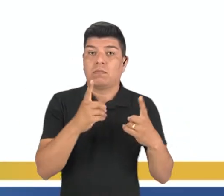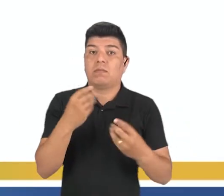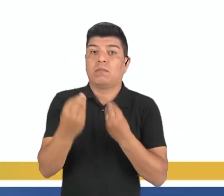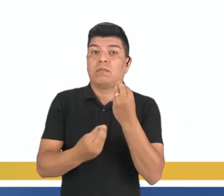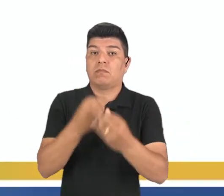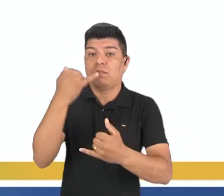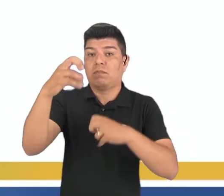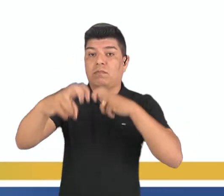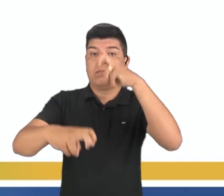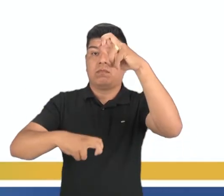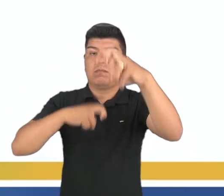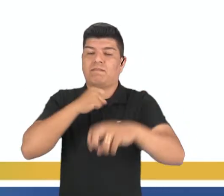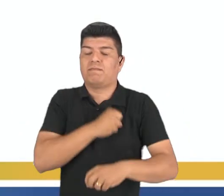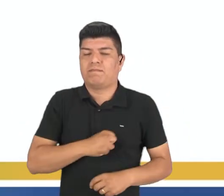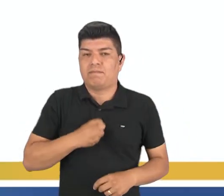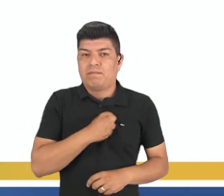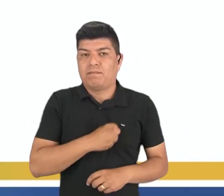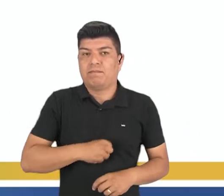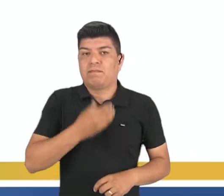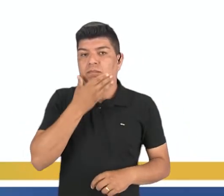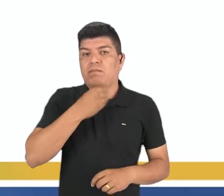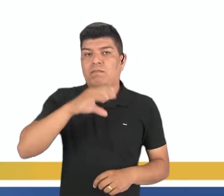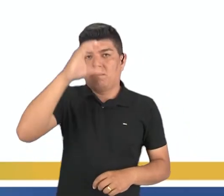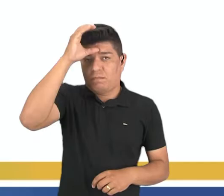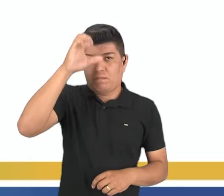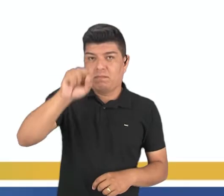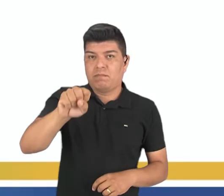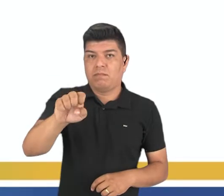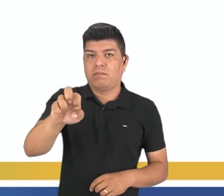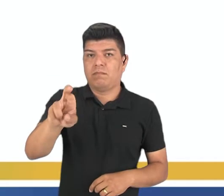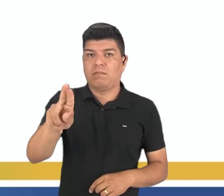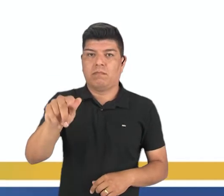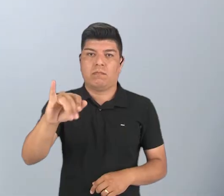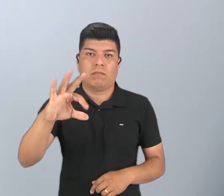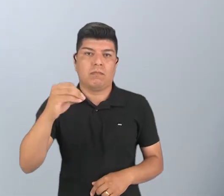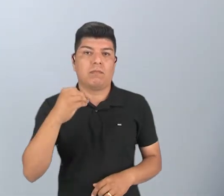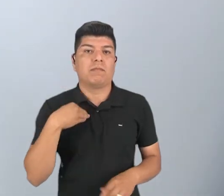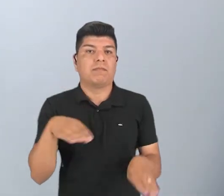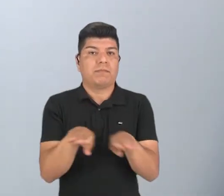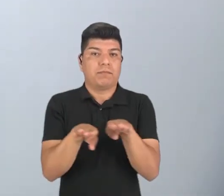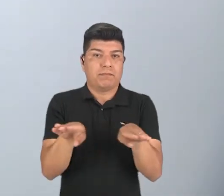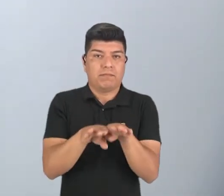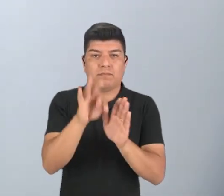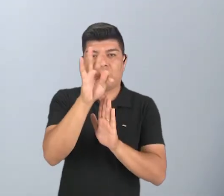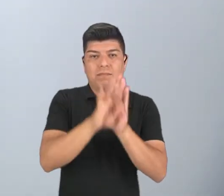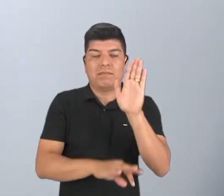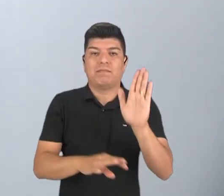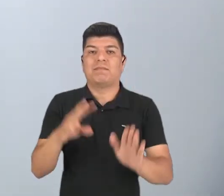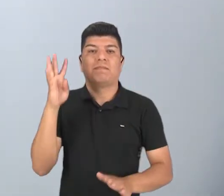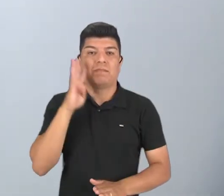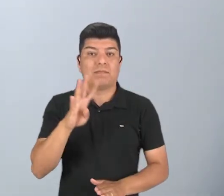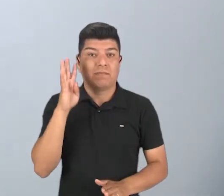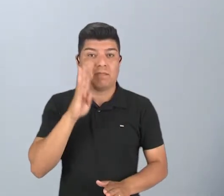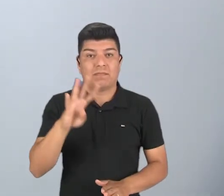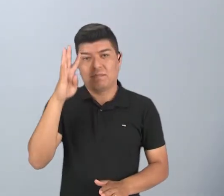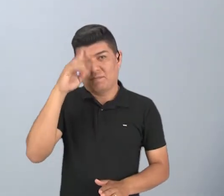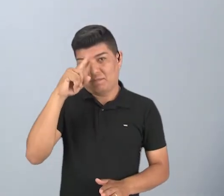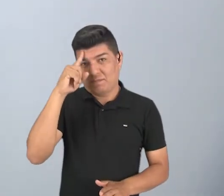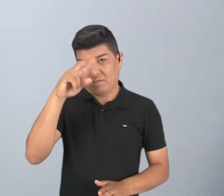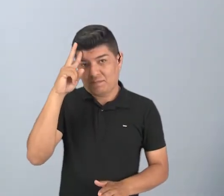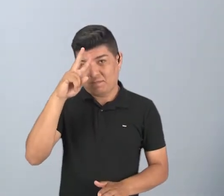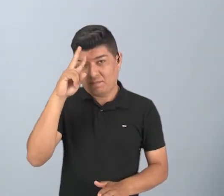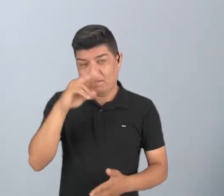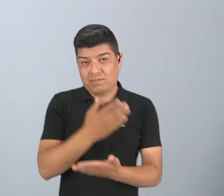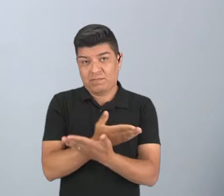brinquedo deixou saudades? E o meu tio Sérgio também. Então, pessoal, que texto interessante, não é? Imagina aí